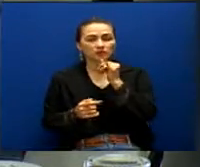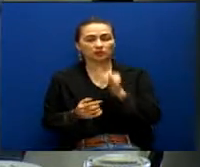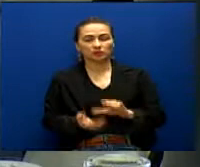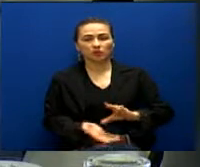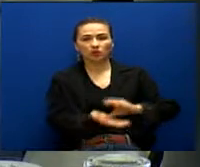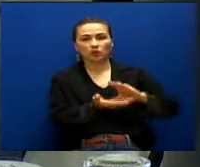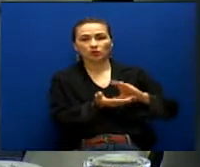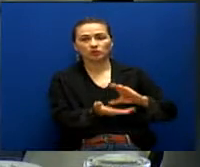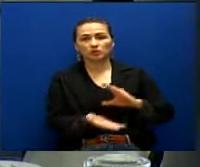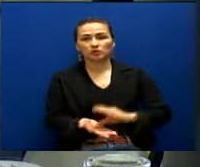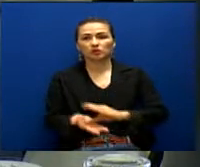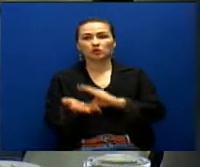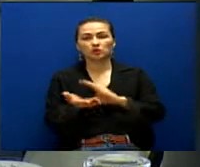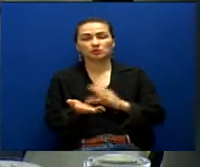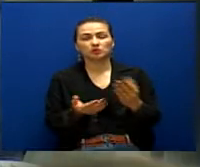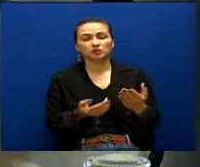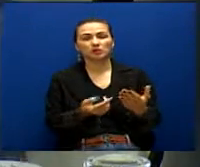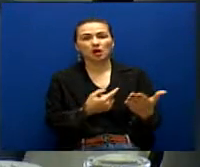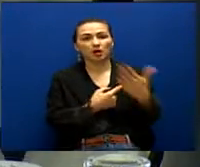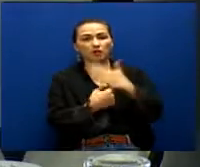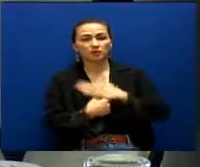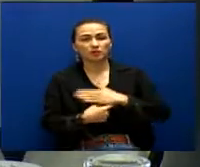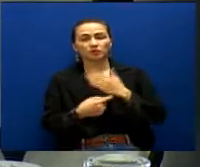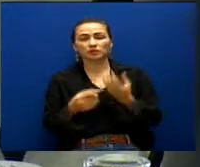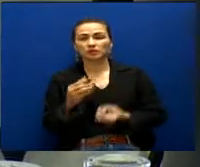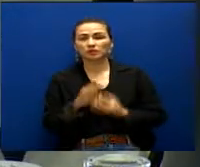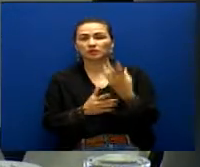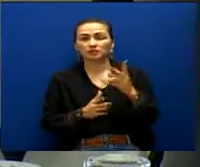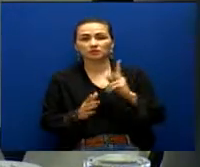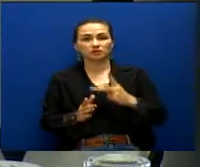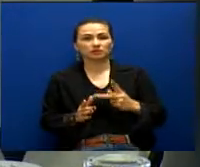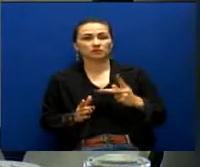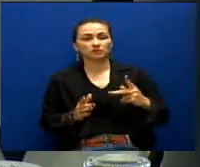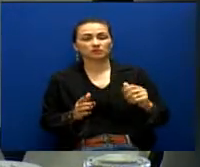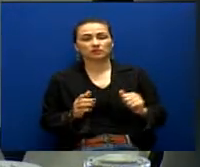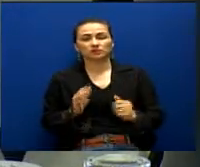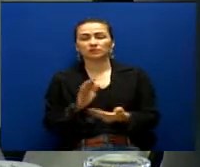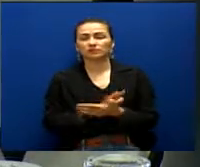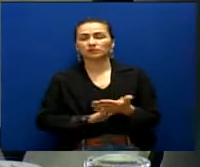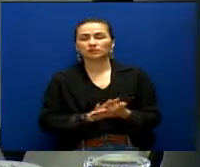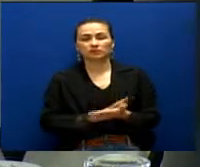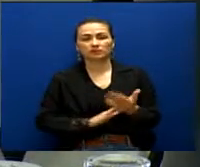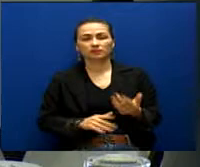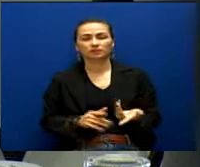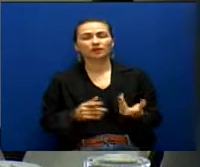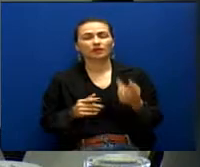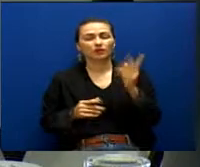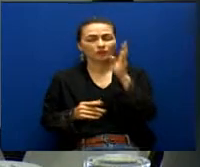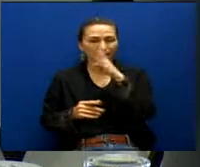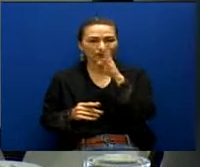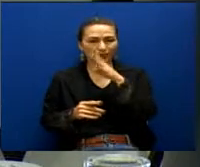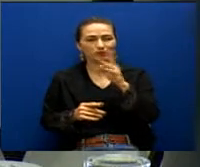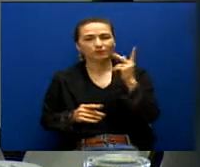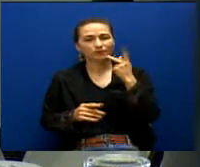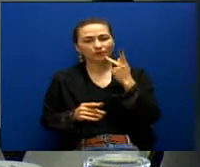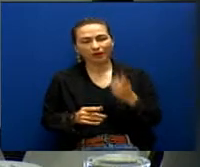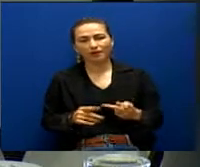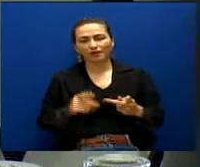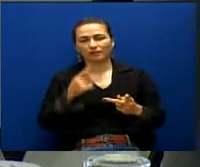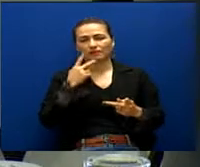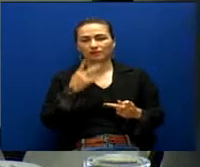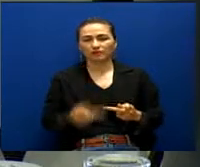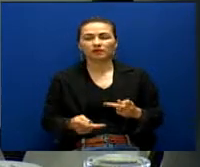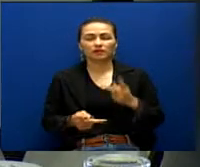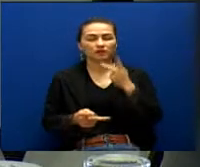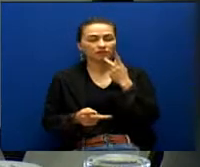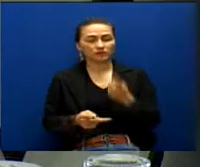Os conselhos não participaram da criação do PPA. E isso que eu bato nessa tecla aqui sempre, já estou desde o começo falando. Se o conselho não